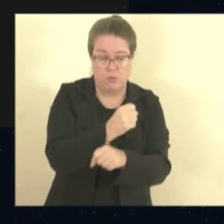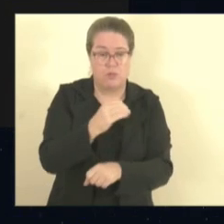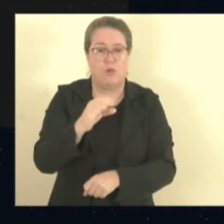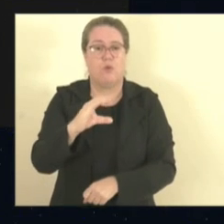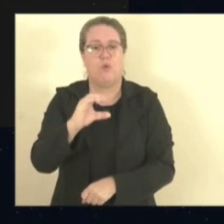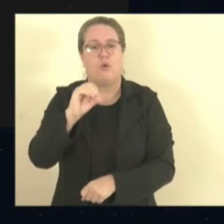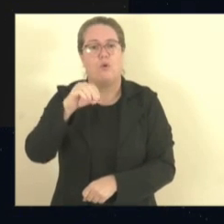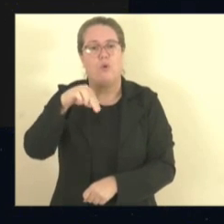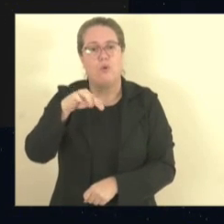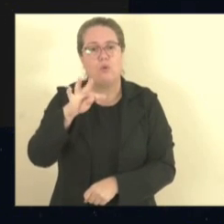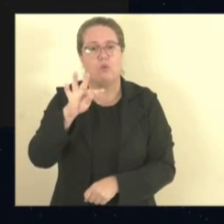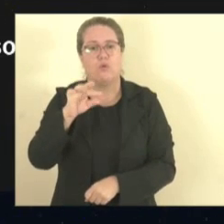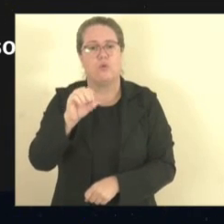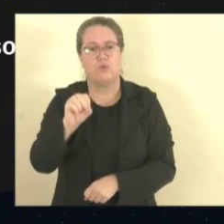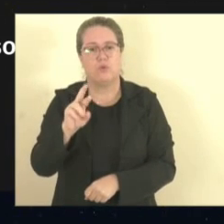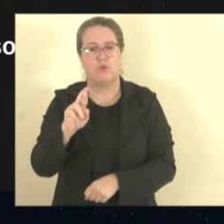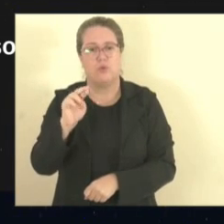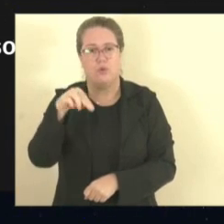esse...